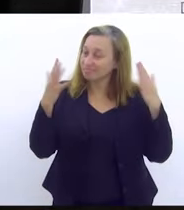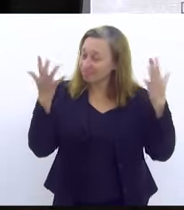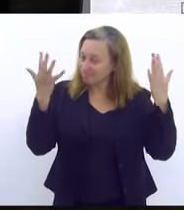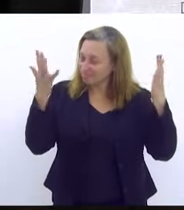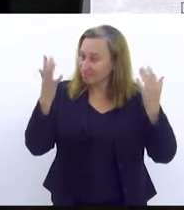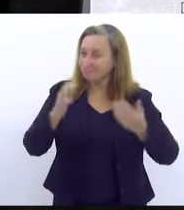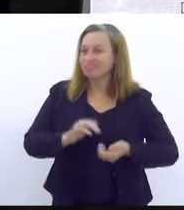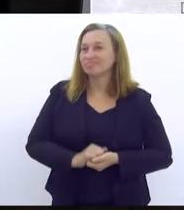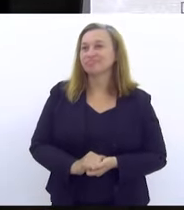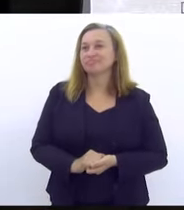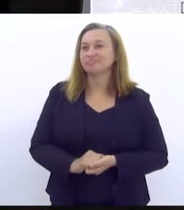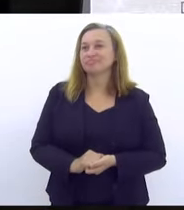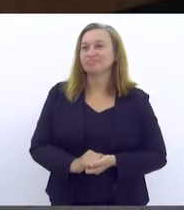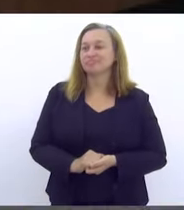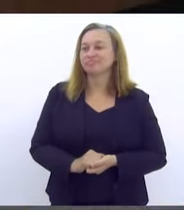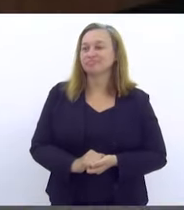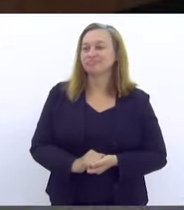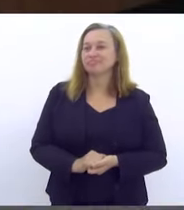palmas.